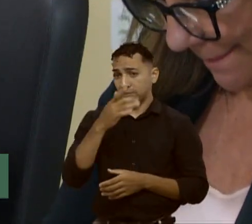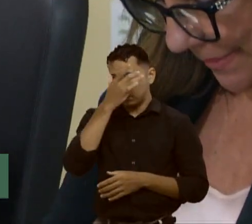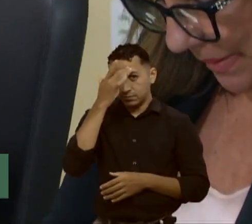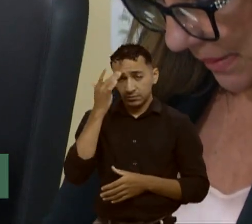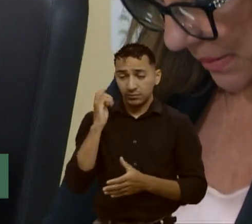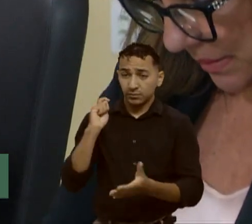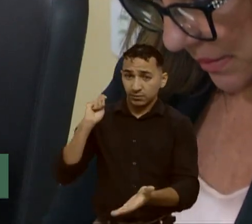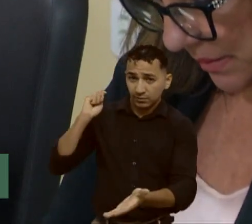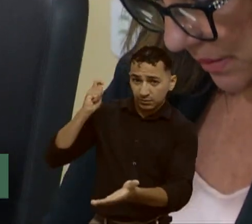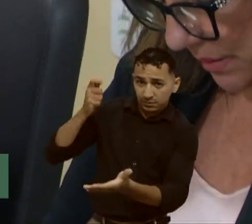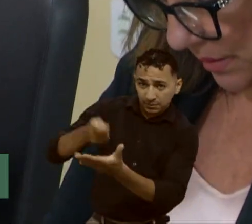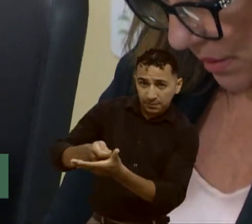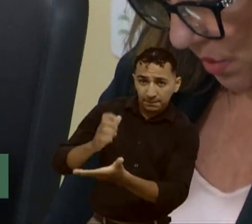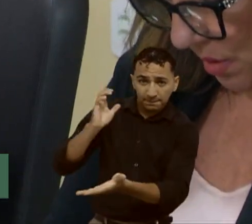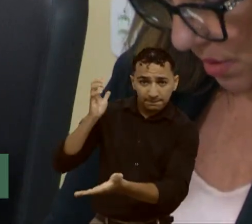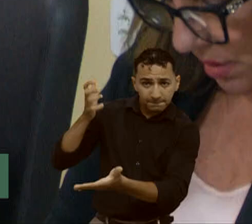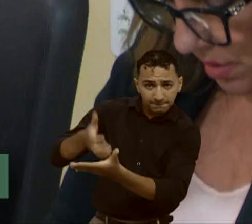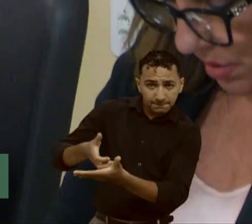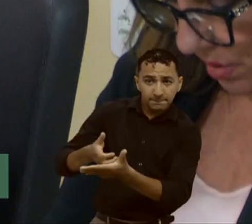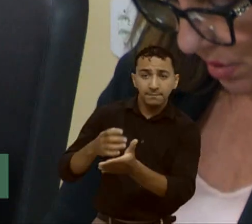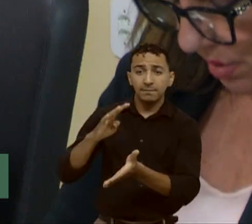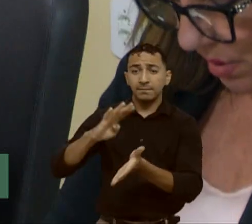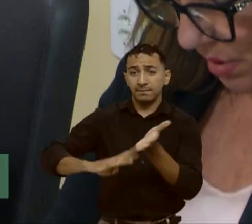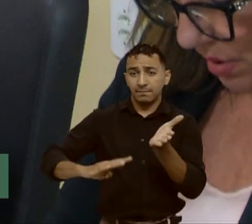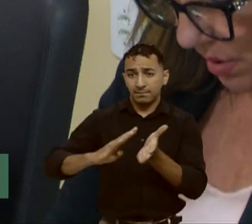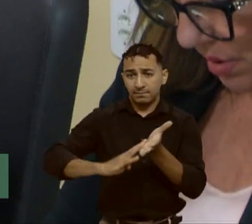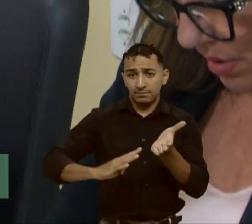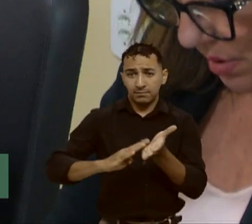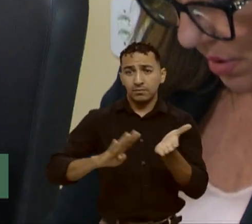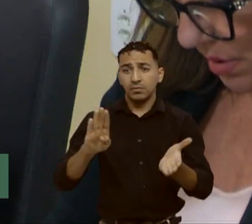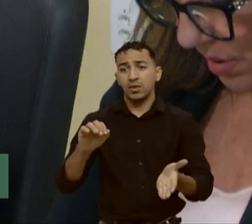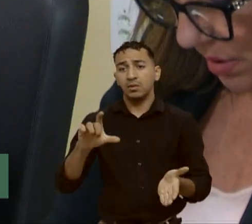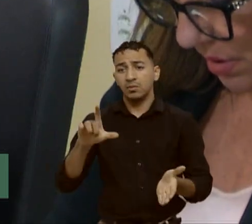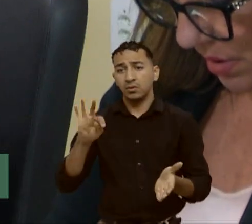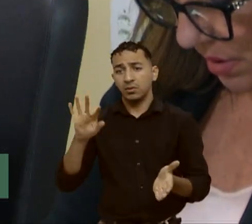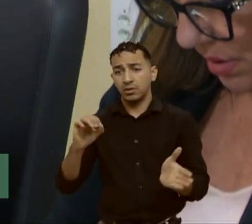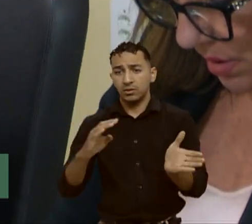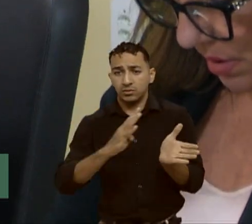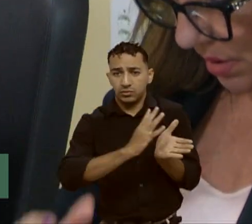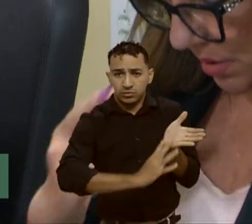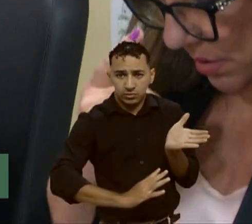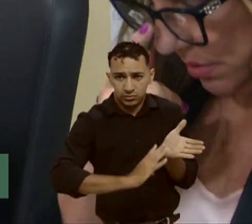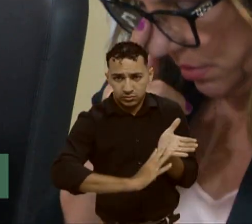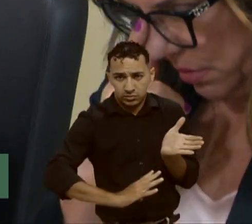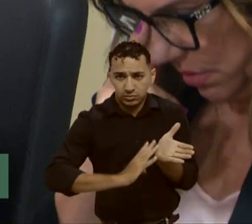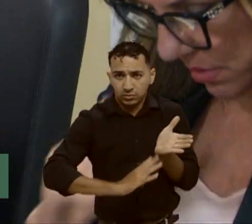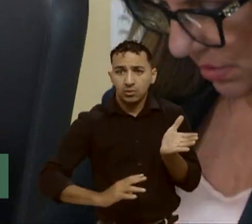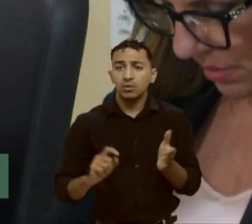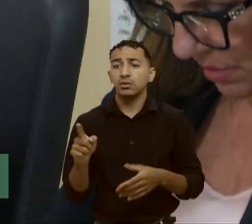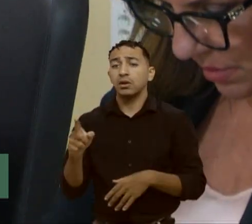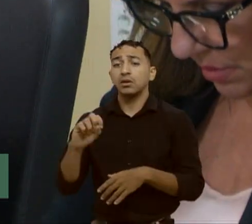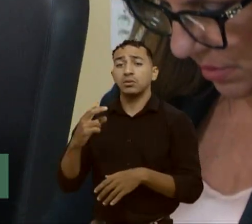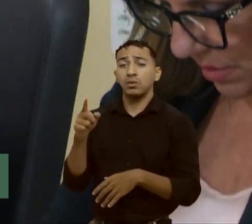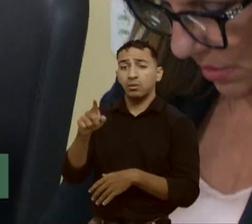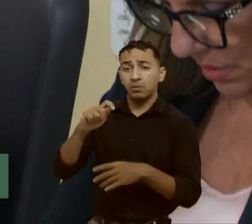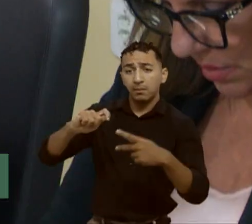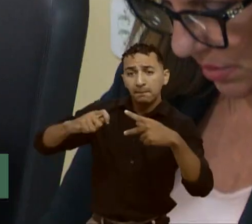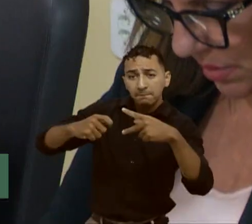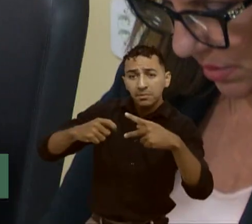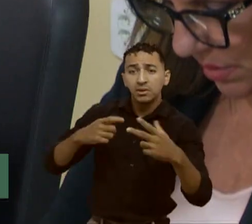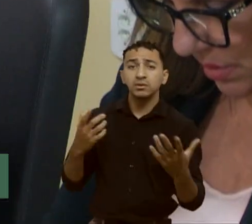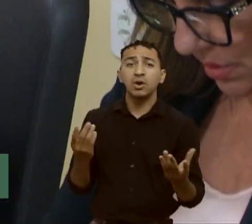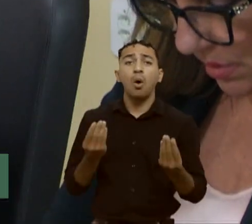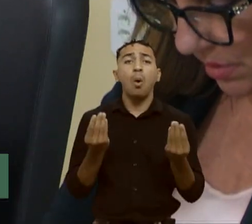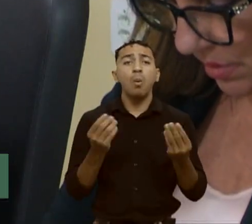paga o boleto, paga por Pix e imediatamente esse dinheiro é resgatado. Eu não entendo ainda como o sistema financeiro não